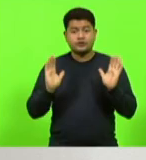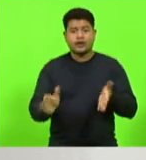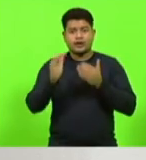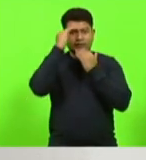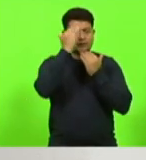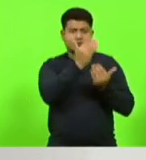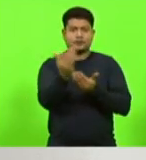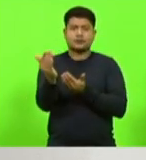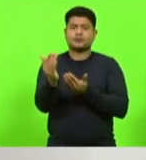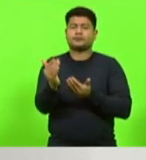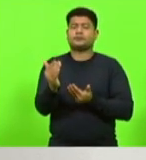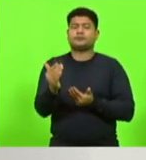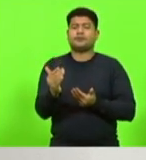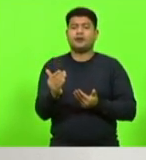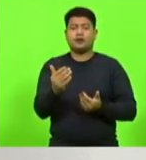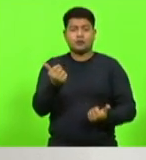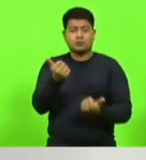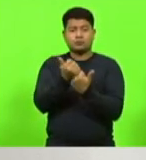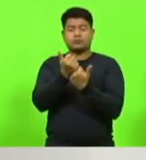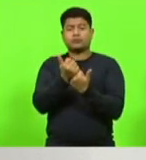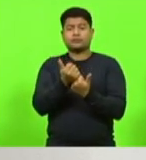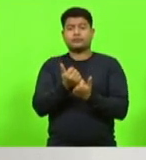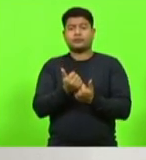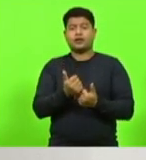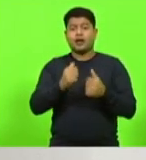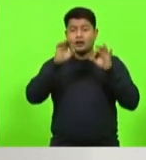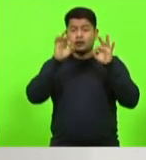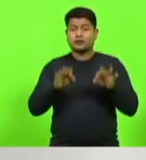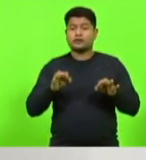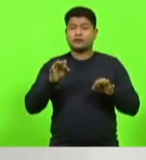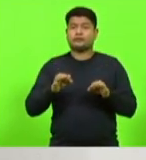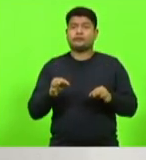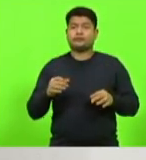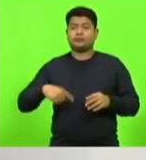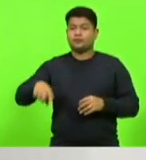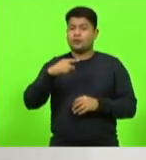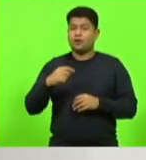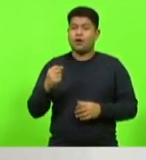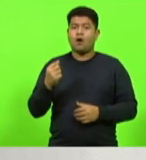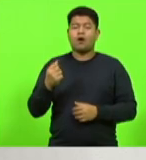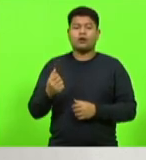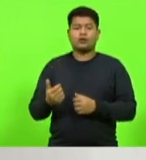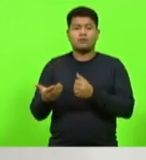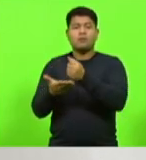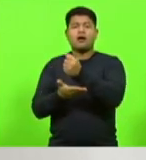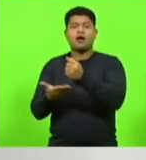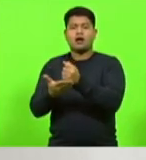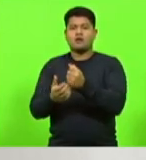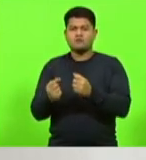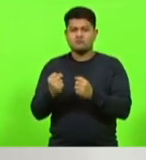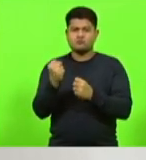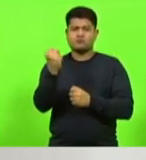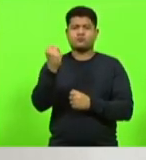agradeço as palavras de apoio, e podem ter certeza que a nossa força de combate ao